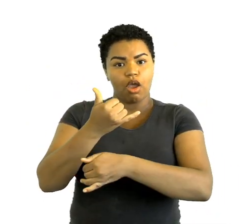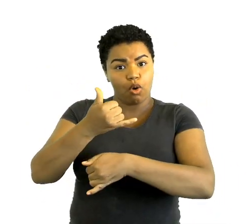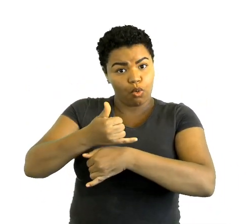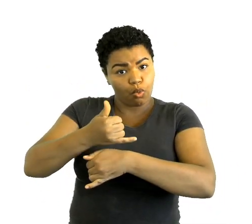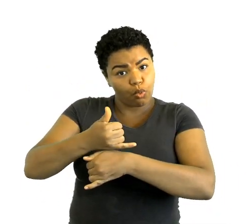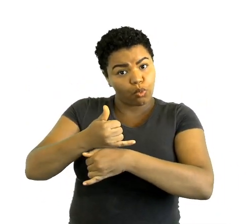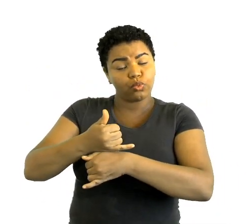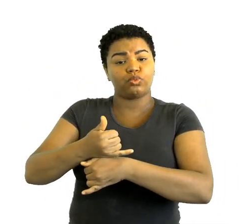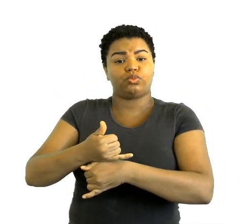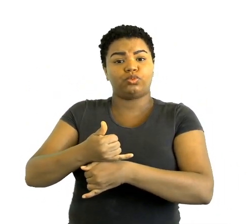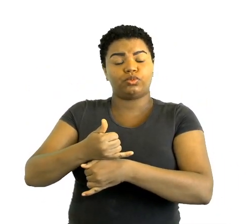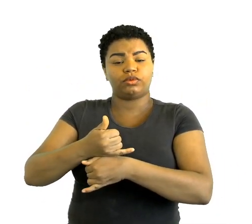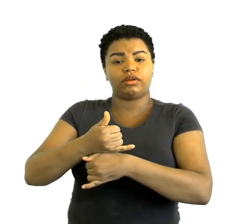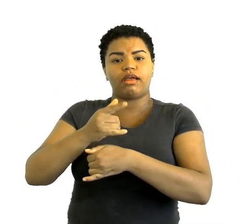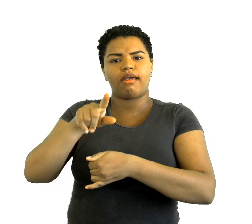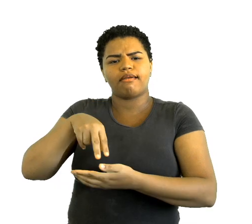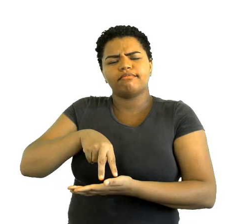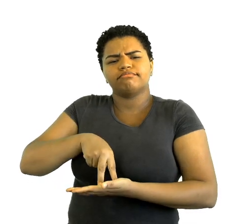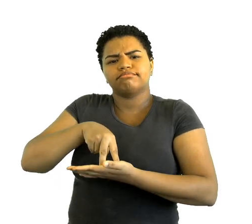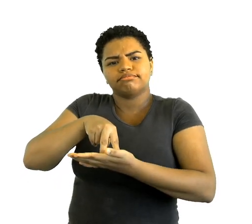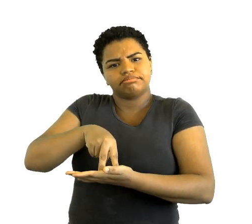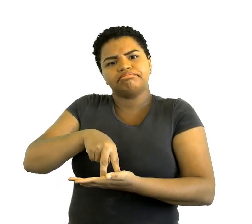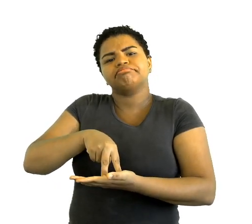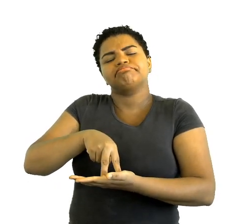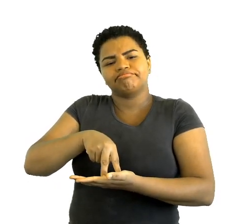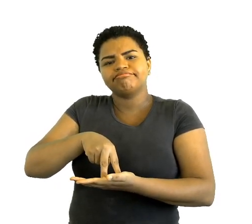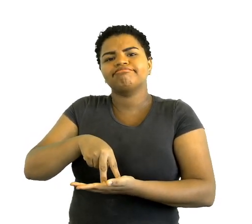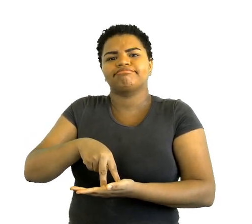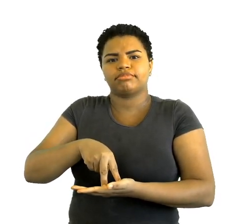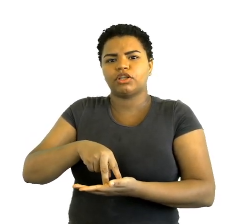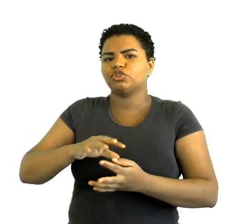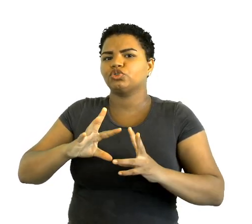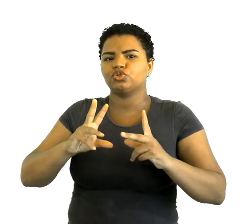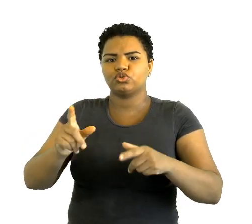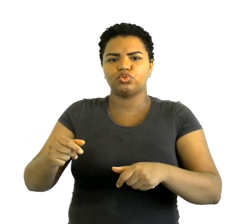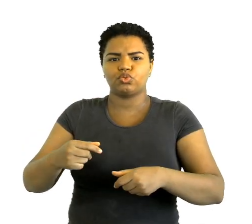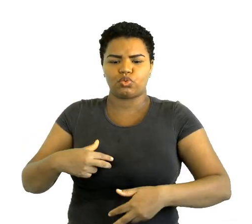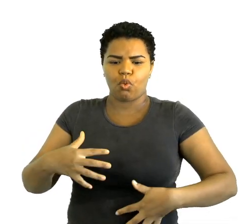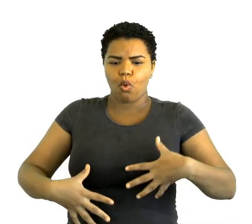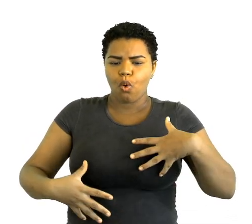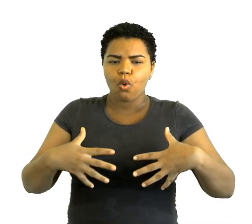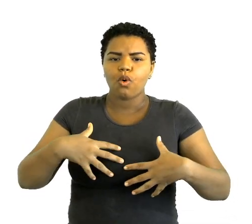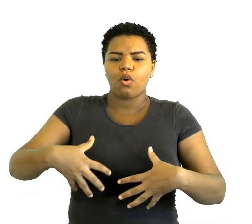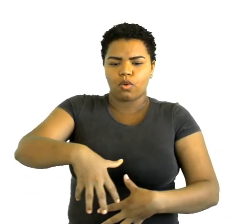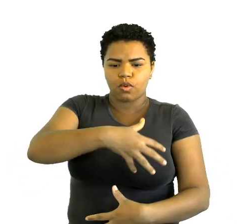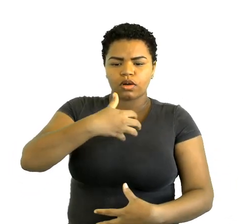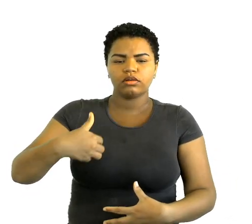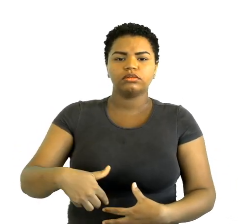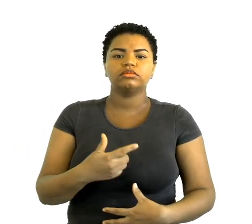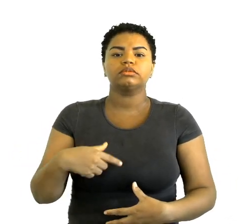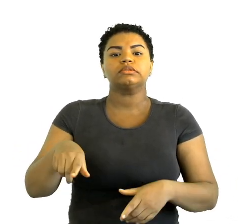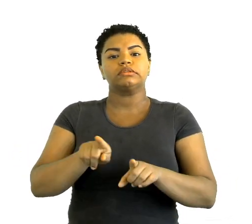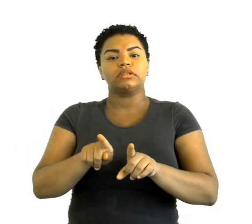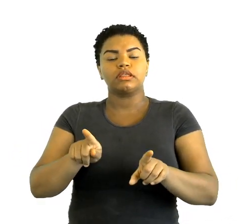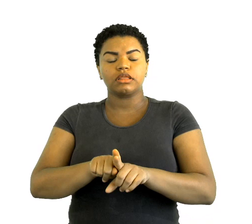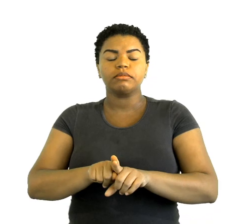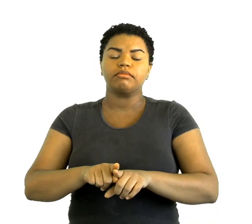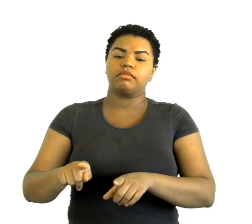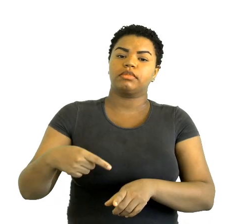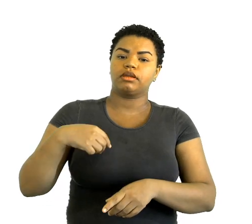que é a sustentação de todos os órgãos e de todos os tecidos, tá? E de todo o nosso sistema muscular, que nós